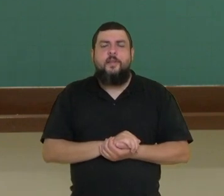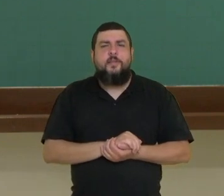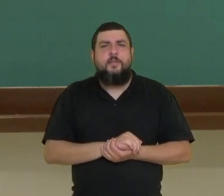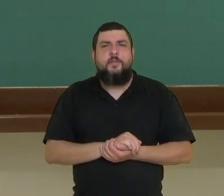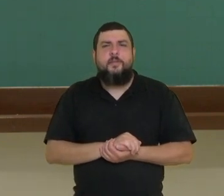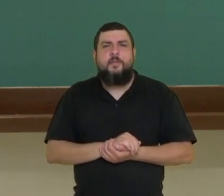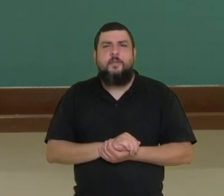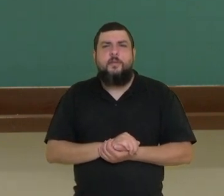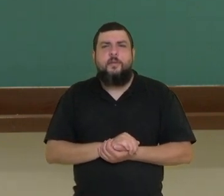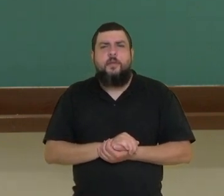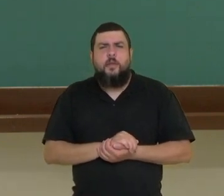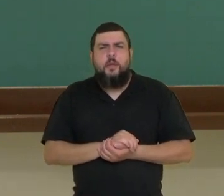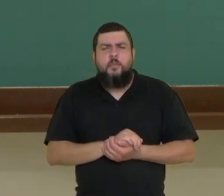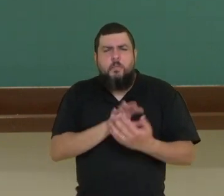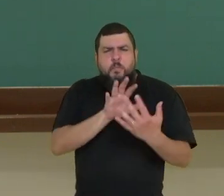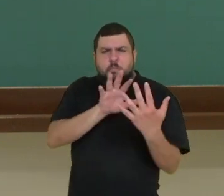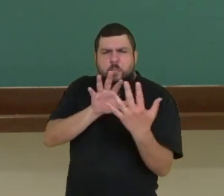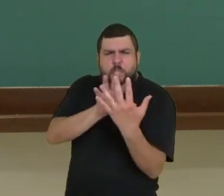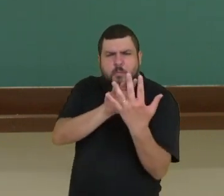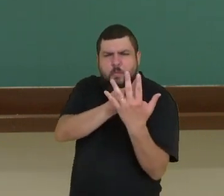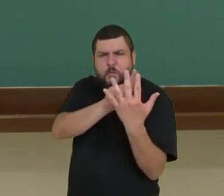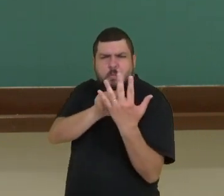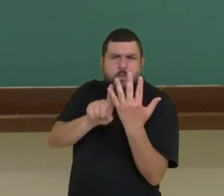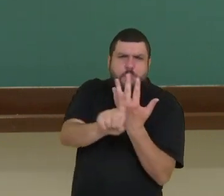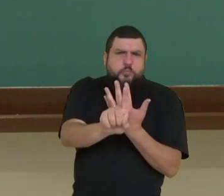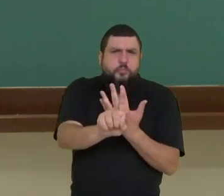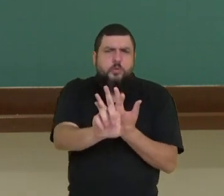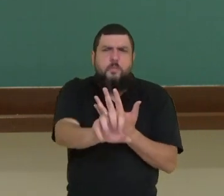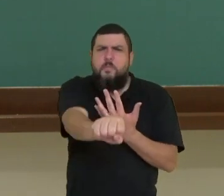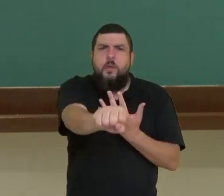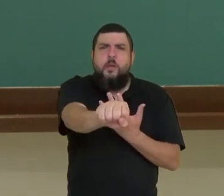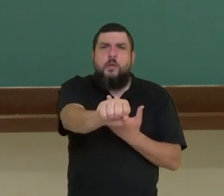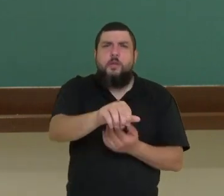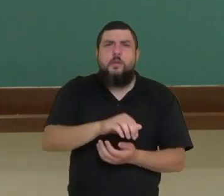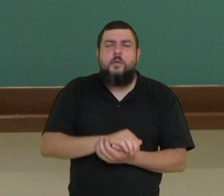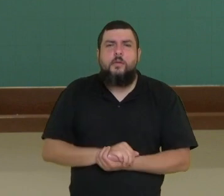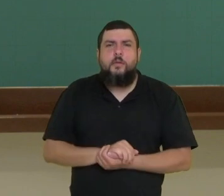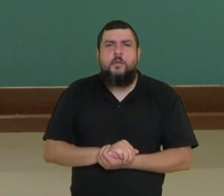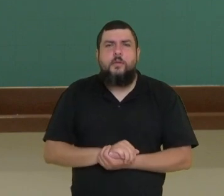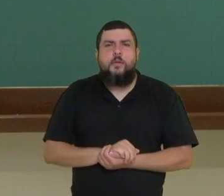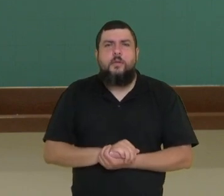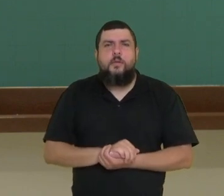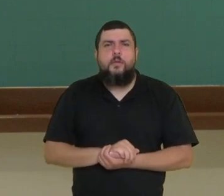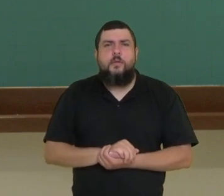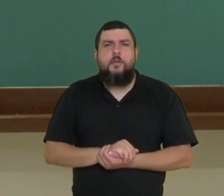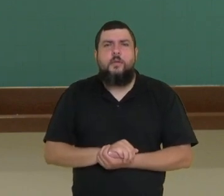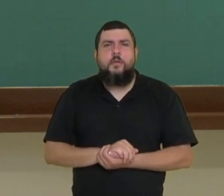no meio e para cima, pegar ele sem calças, né? No lugar de...